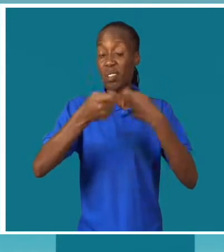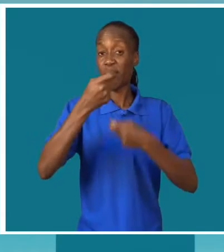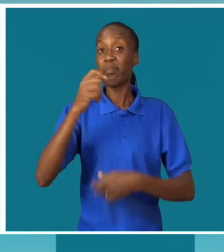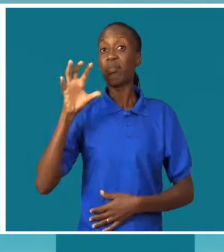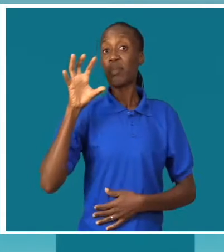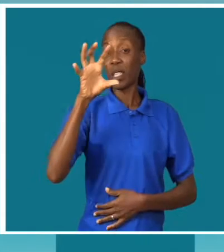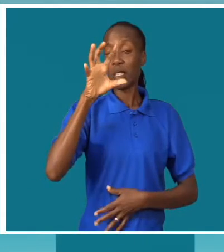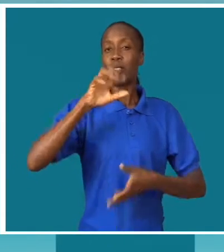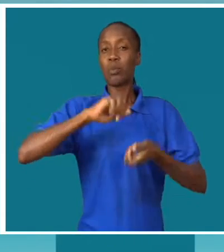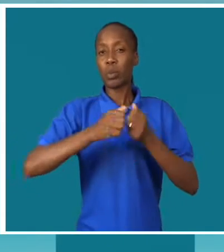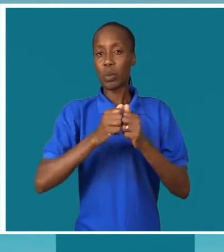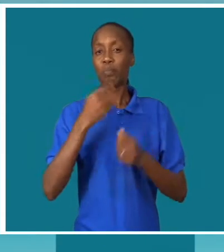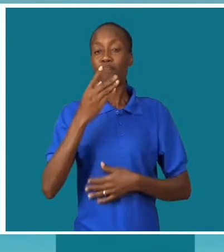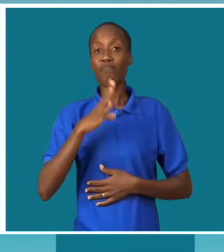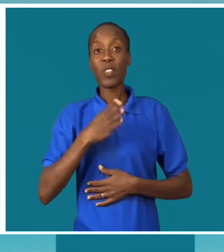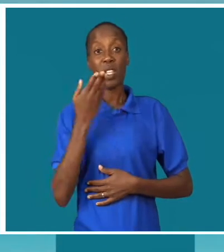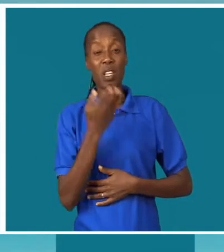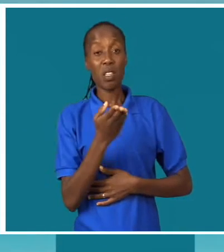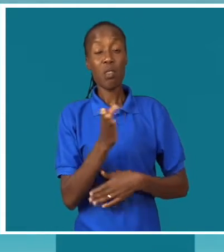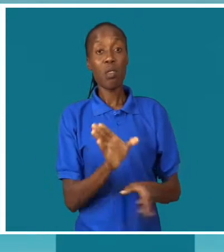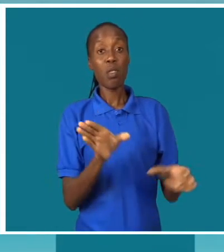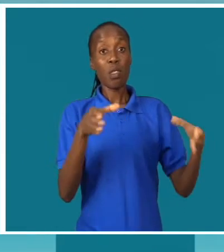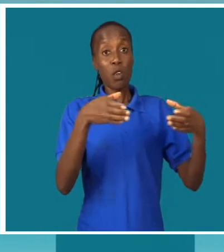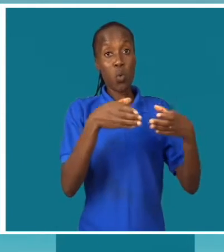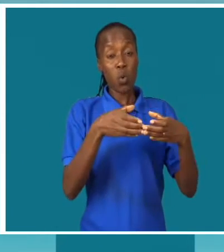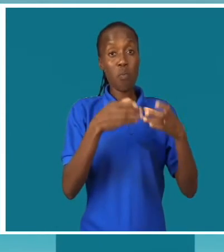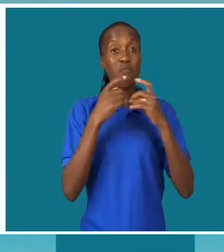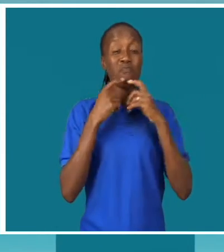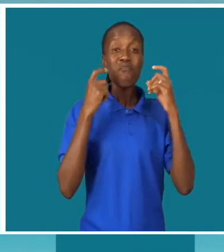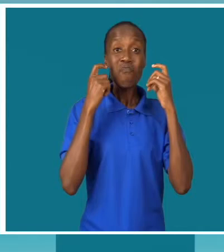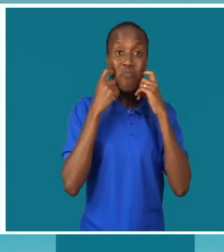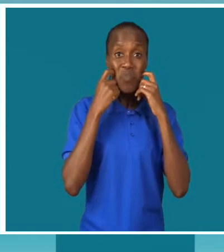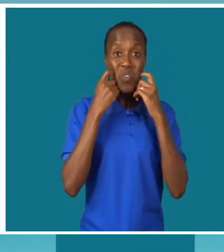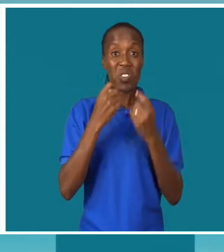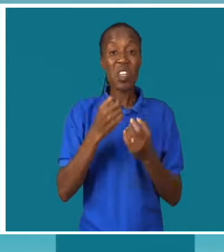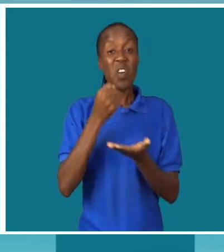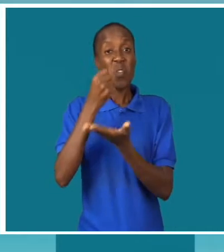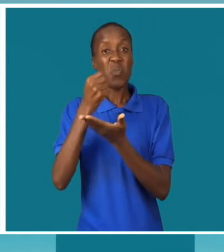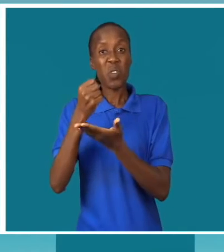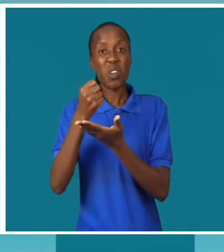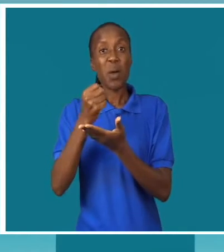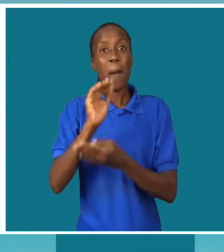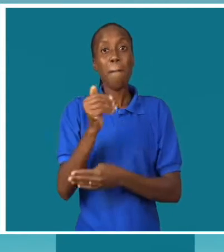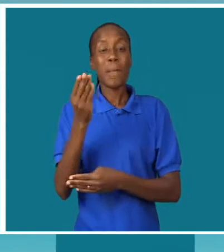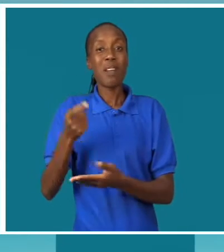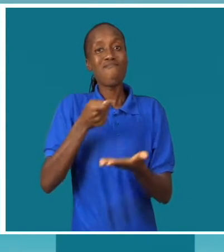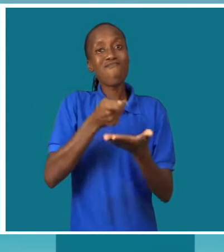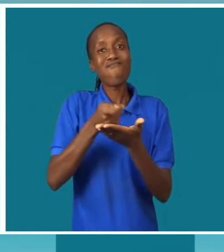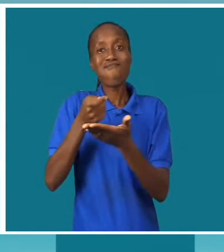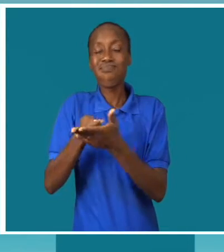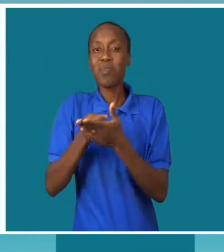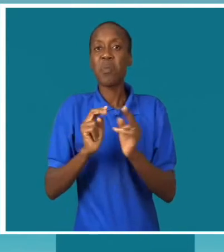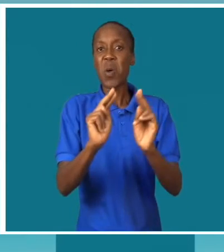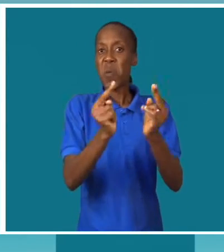esteja atravessando. A Liga Moçambicana não reúne condições financeiras para poder suportar o